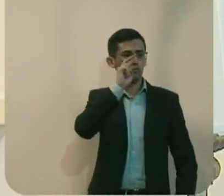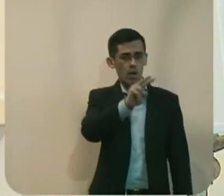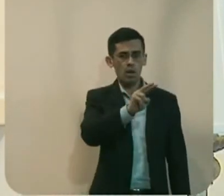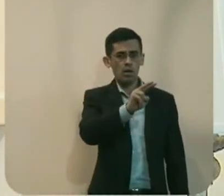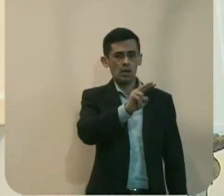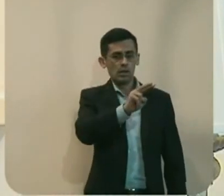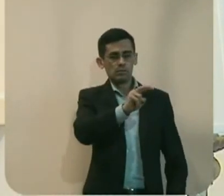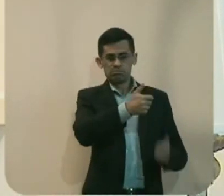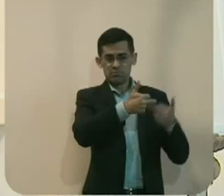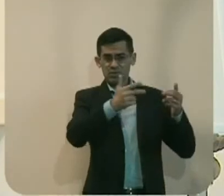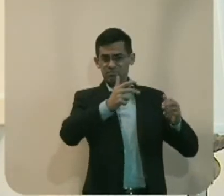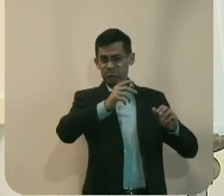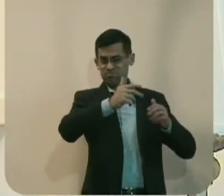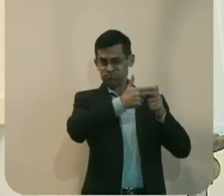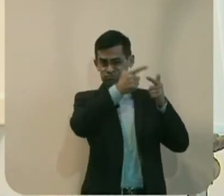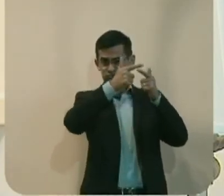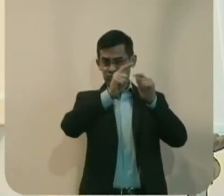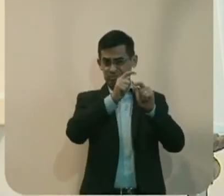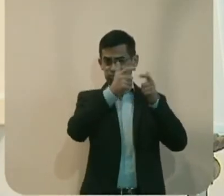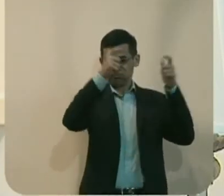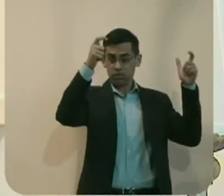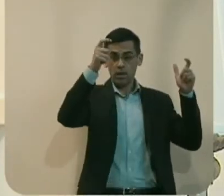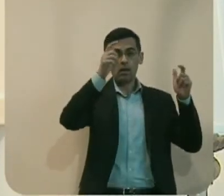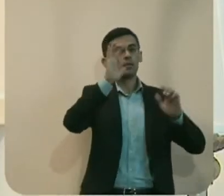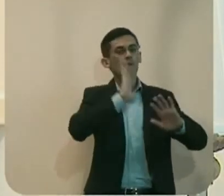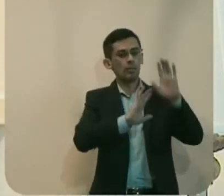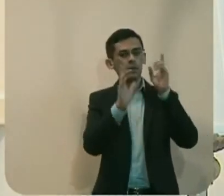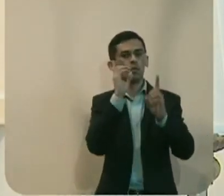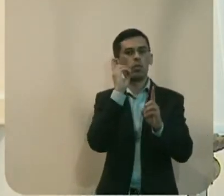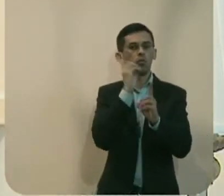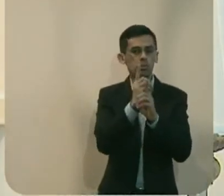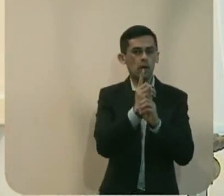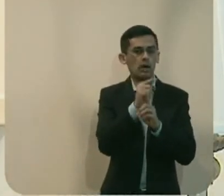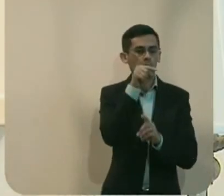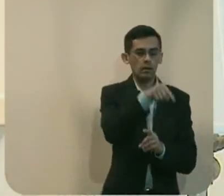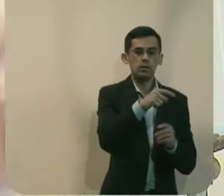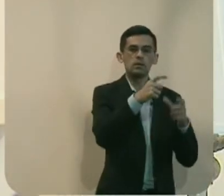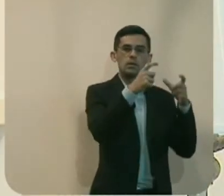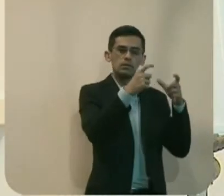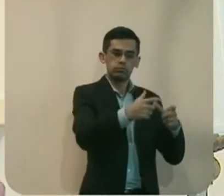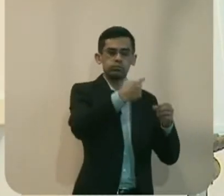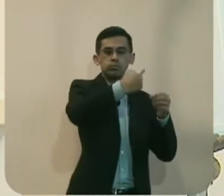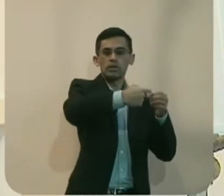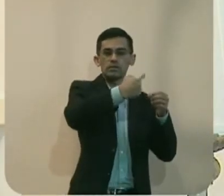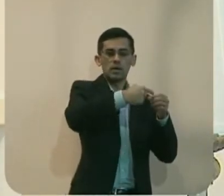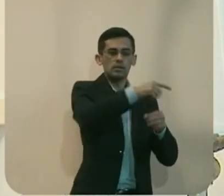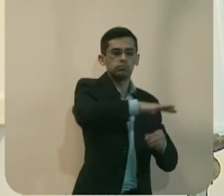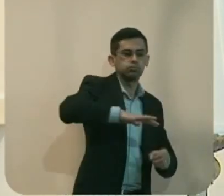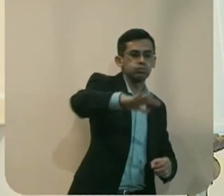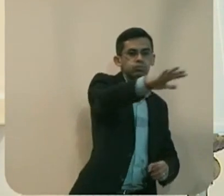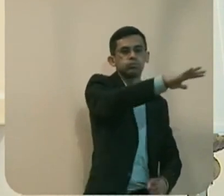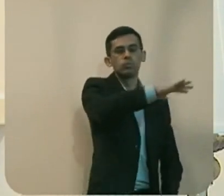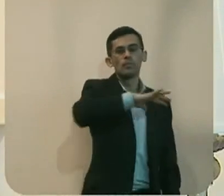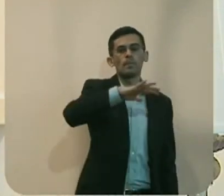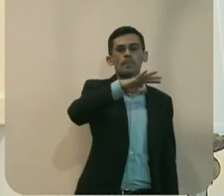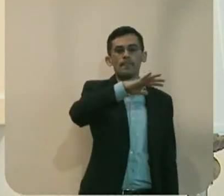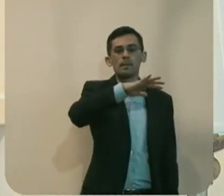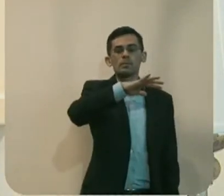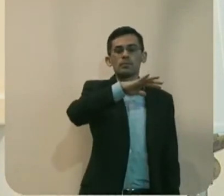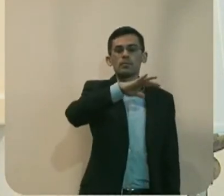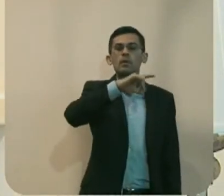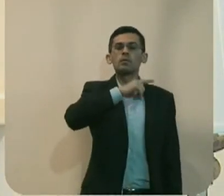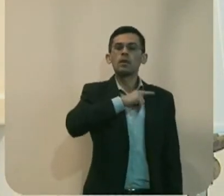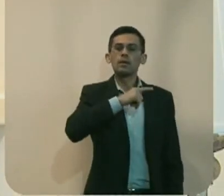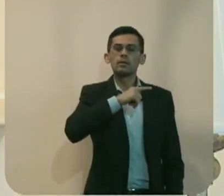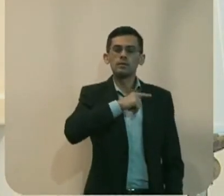um vulcão. De repente a gente vai encontrar, como ele encontrava também naquelas comunidades cristãs,